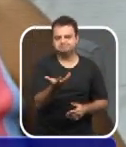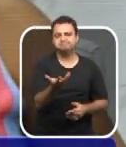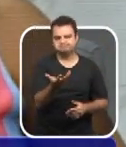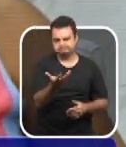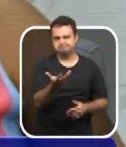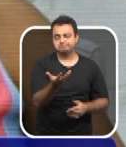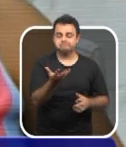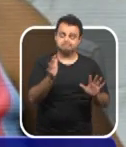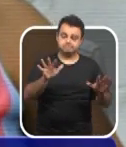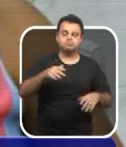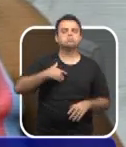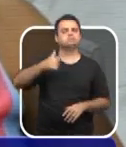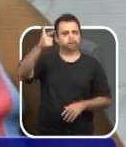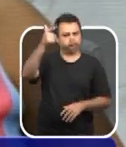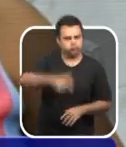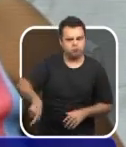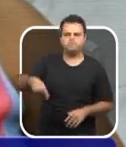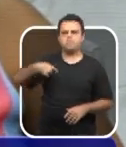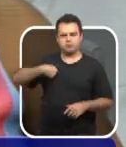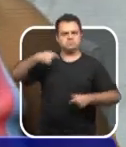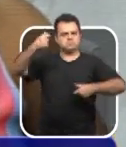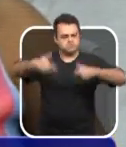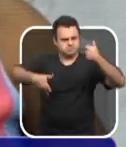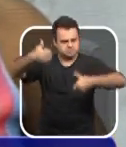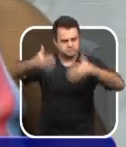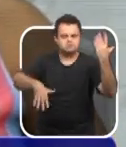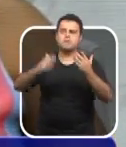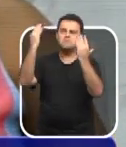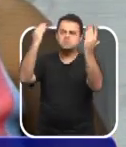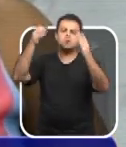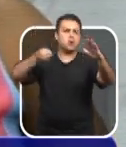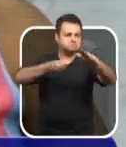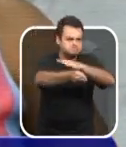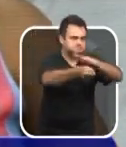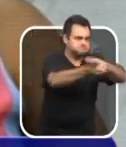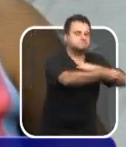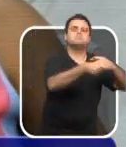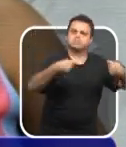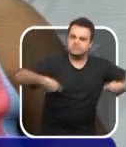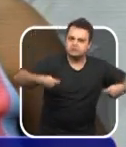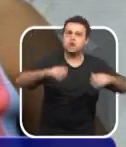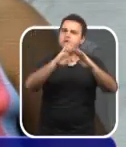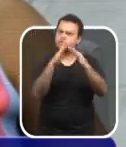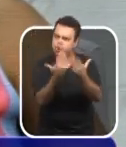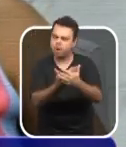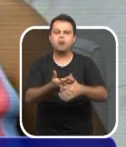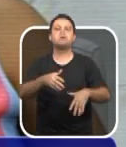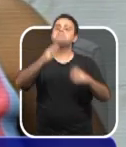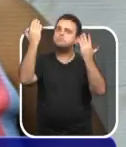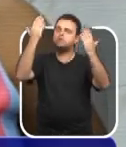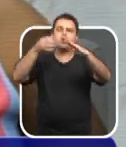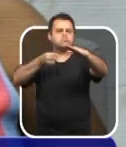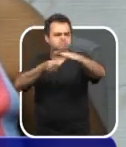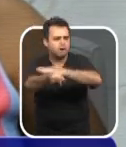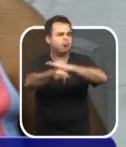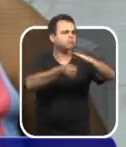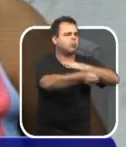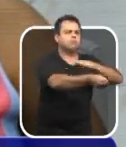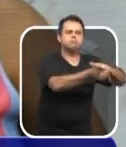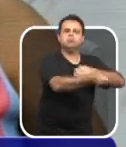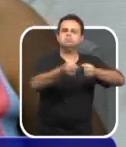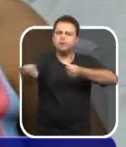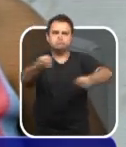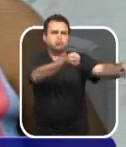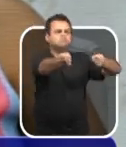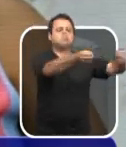Mesmo assim, nós vamos continuar falando sobre a necessidade de ter esse profissional nos núcleos escolares.